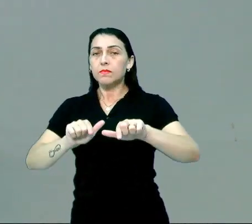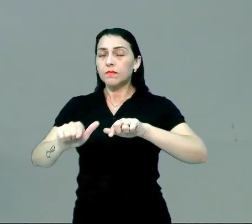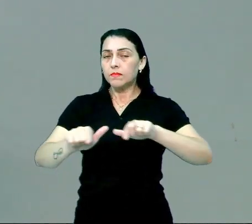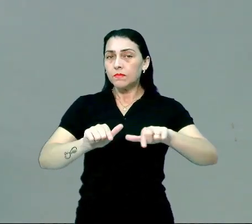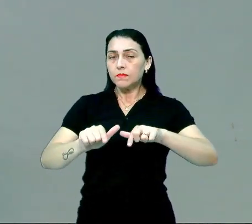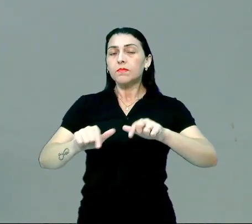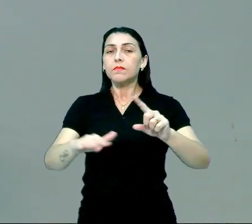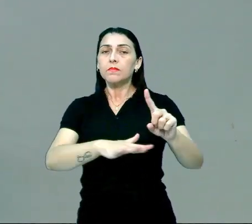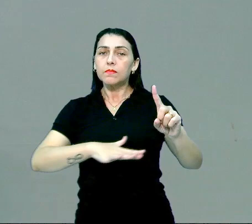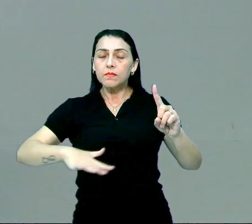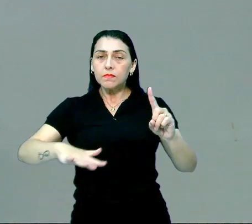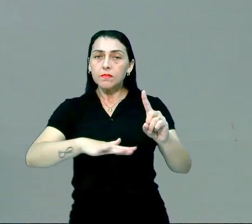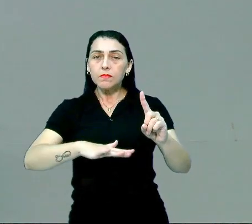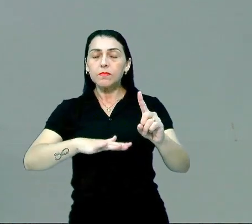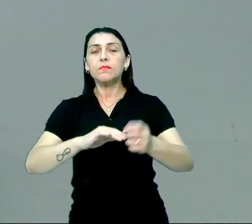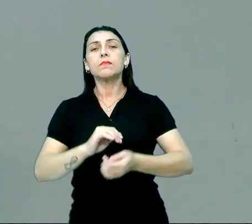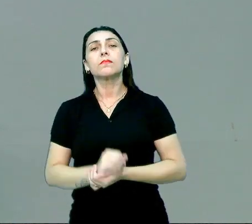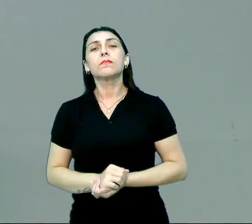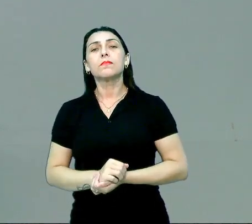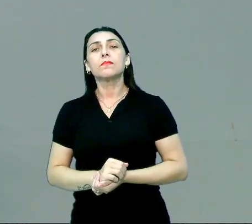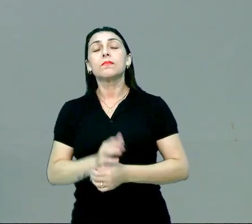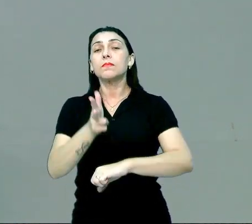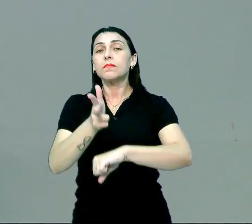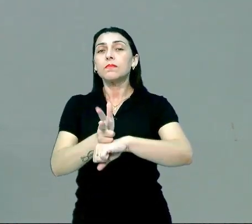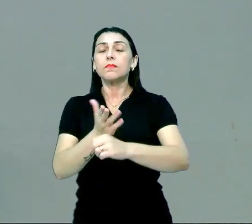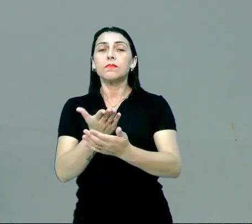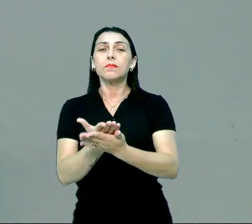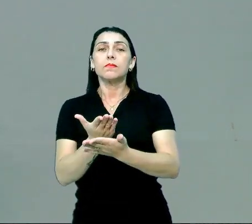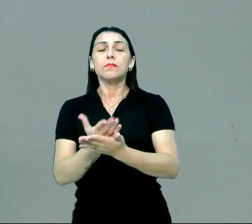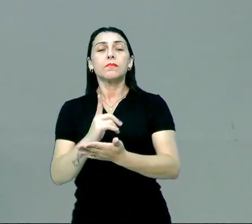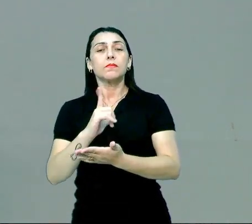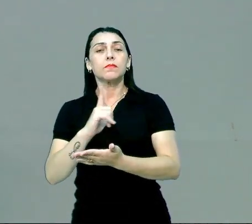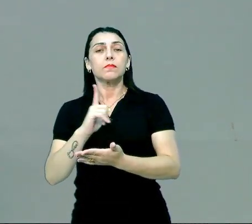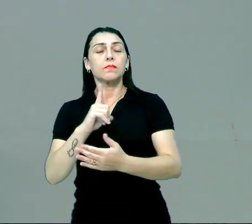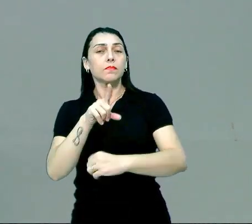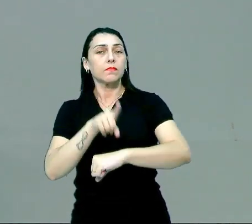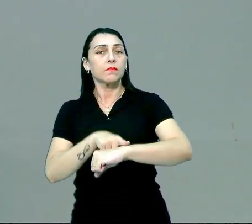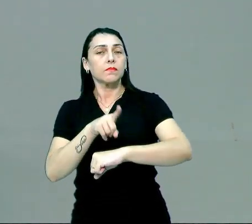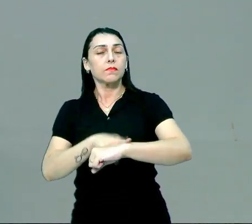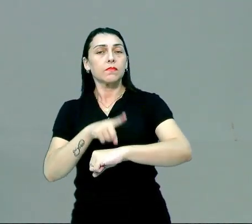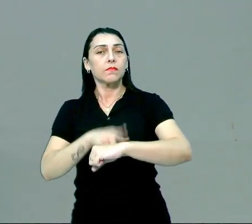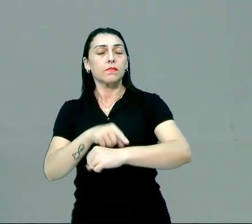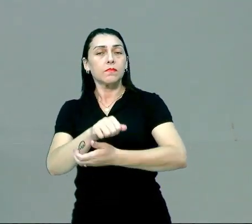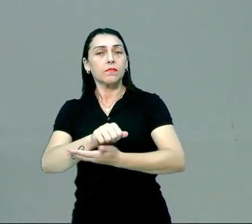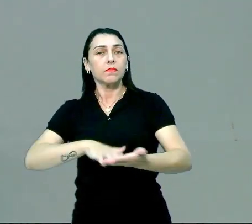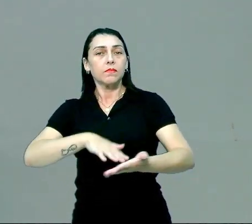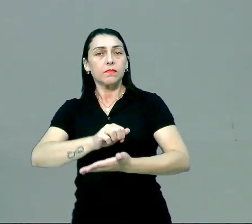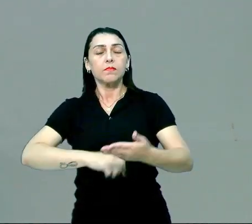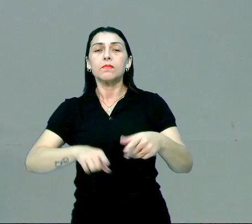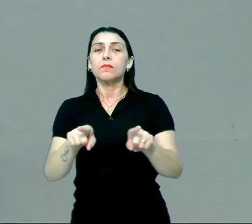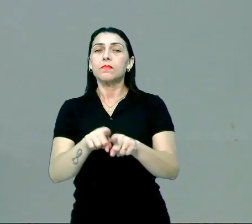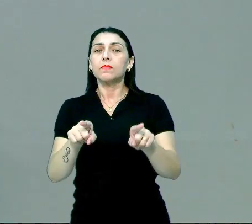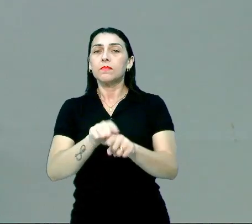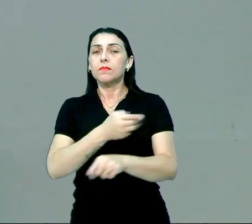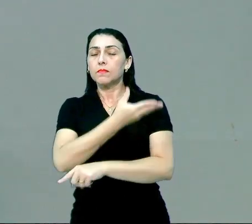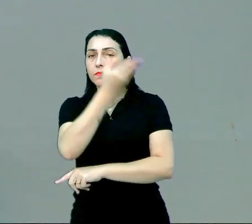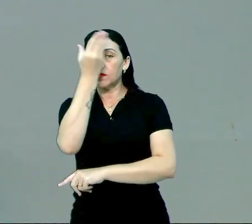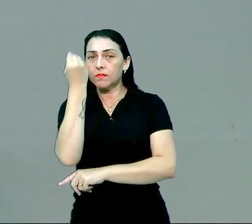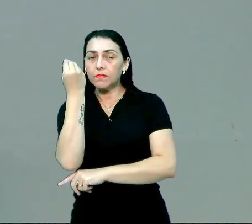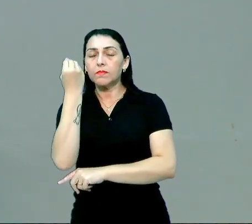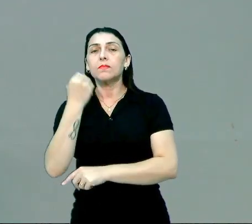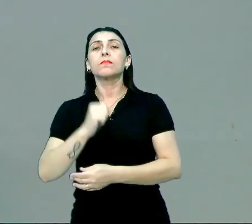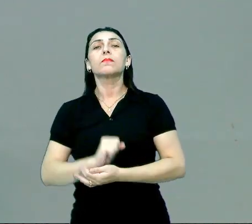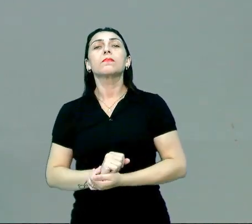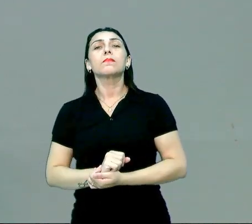estratificação social. E para esta videoaula, nós temos o momento do nosso exercitando, também não esqueça